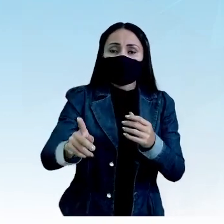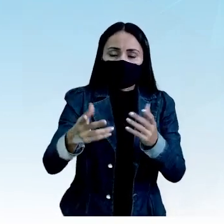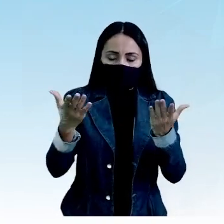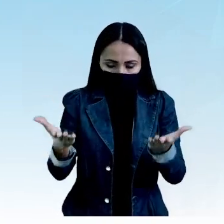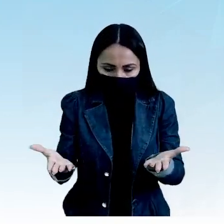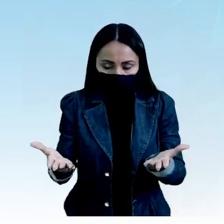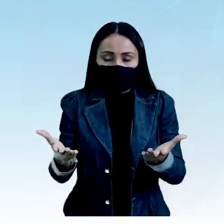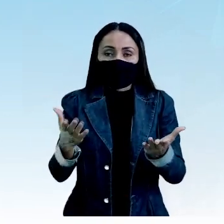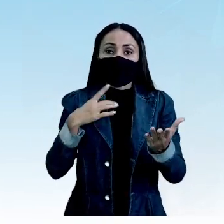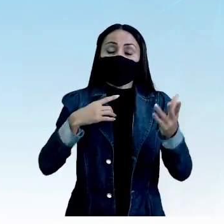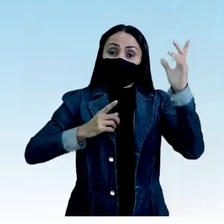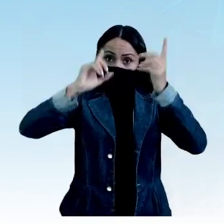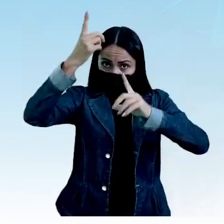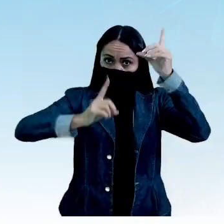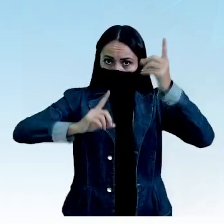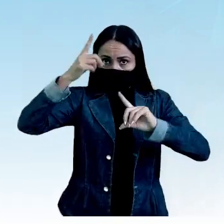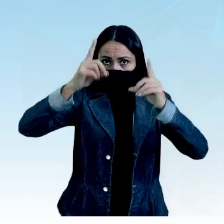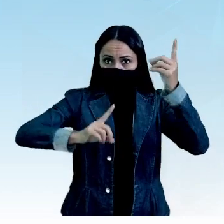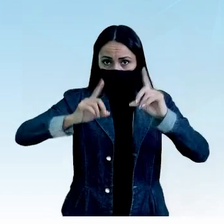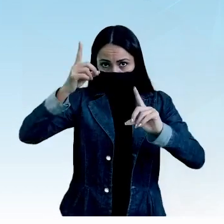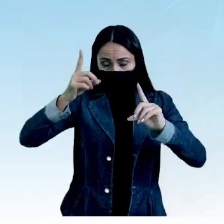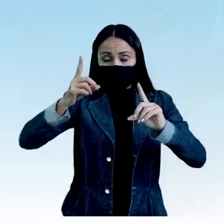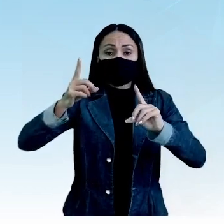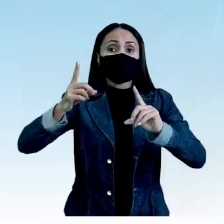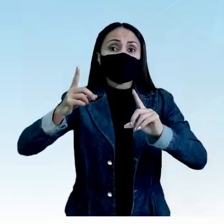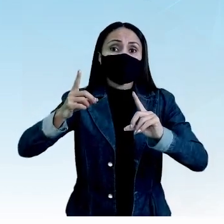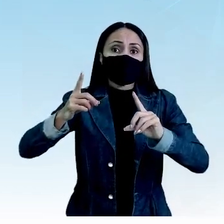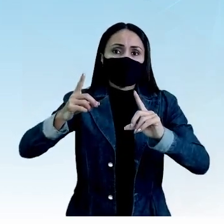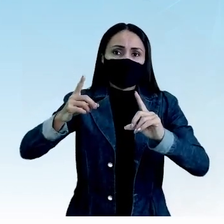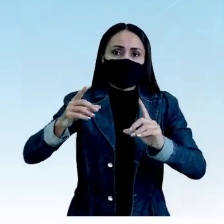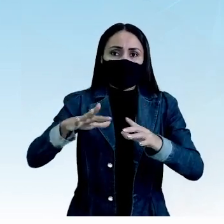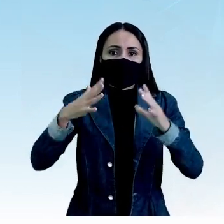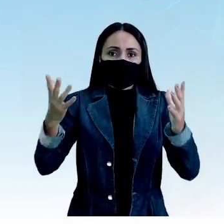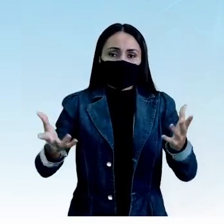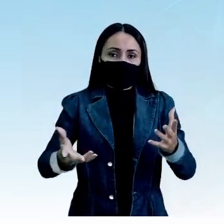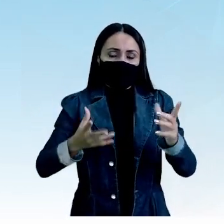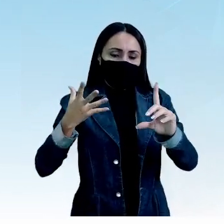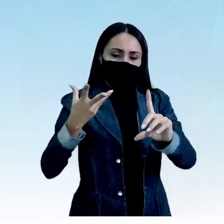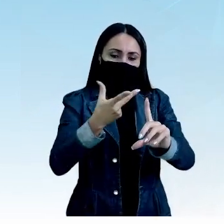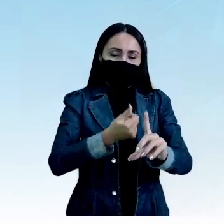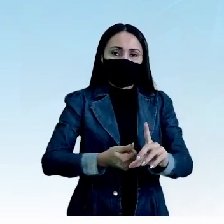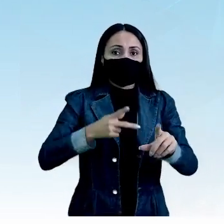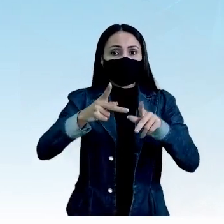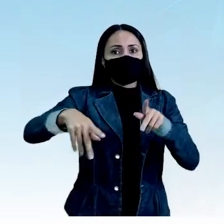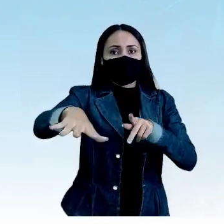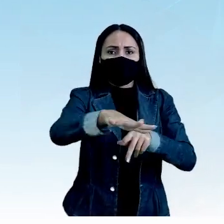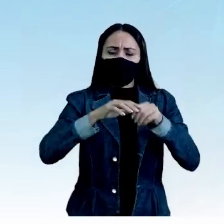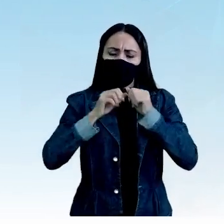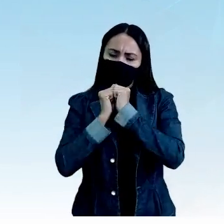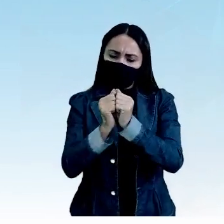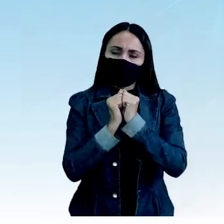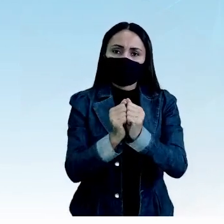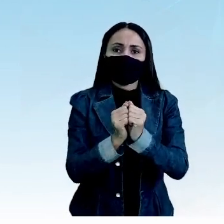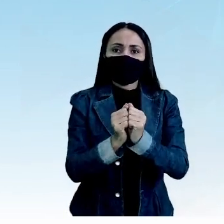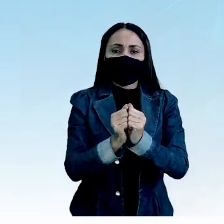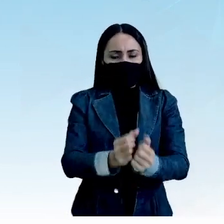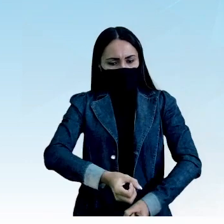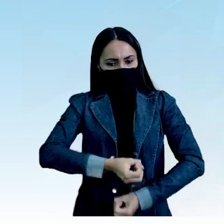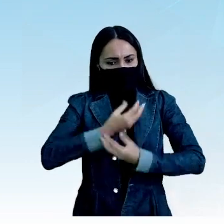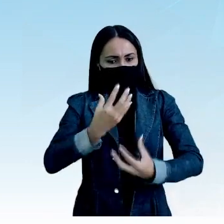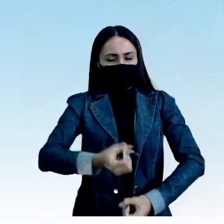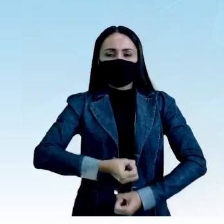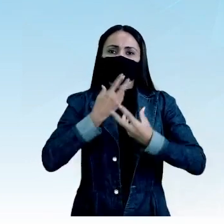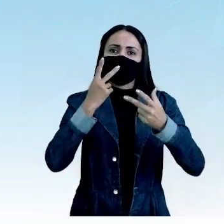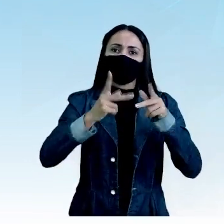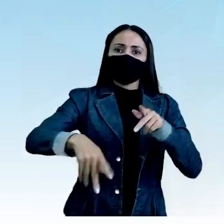veja só, carnaval, certo? Carnaval, a arte do povo, está com o povo, que é uma expressão do povo. É por isso